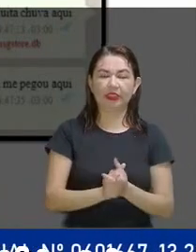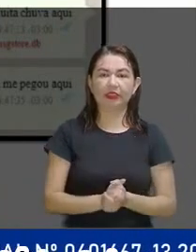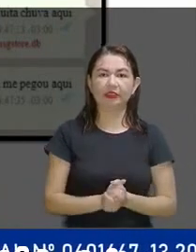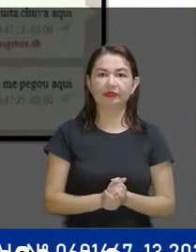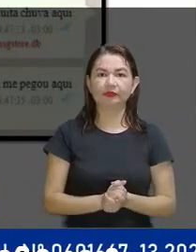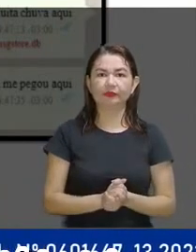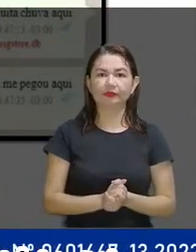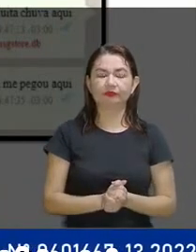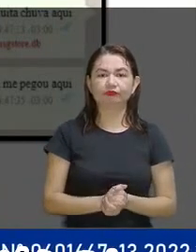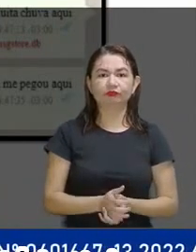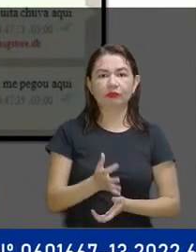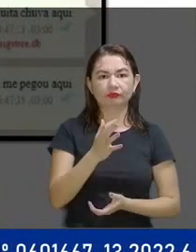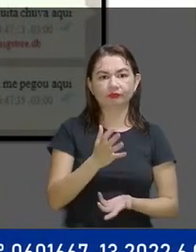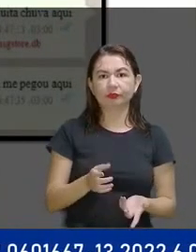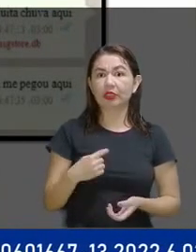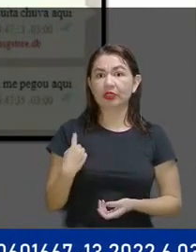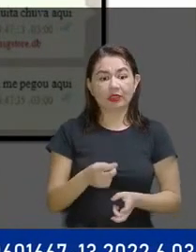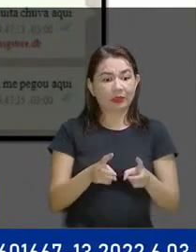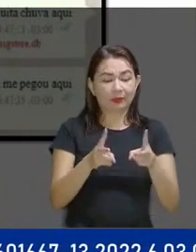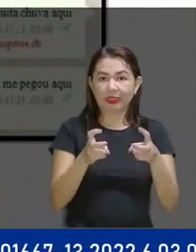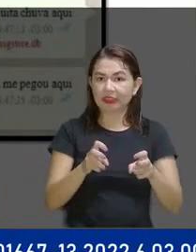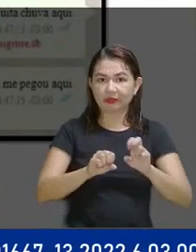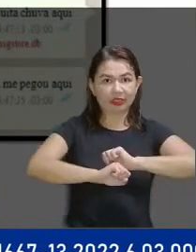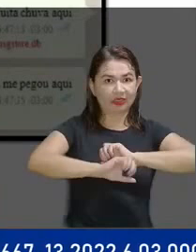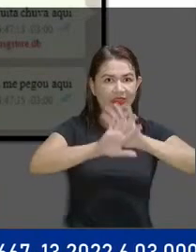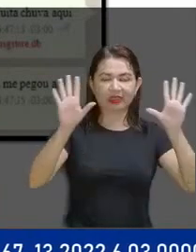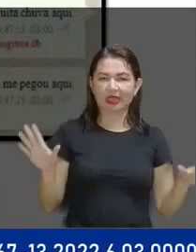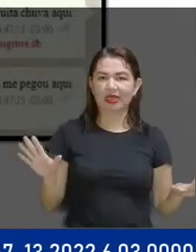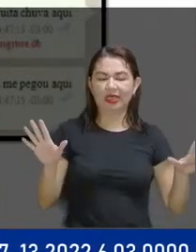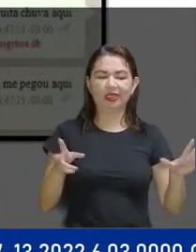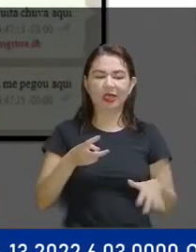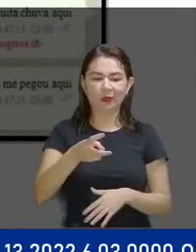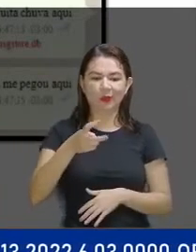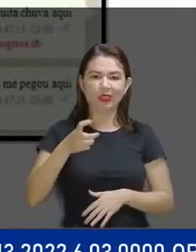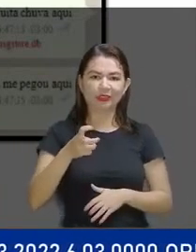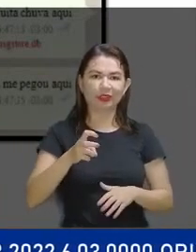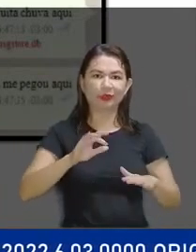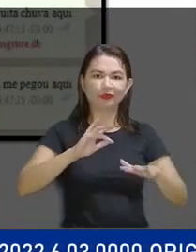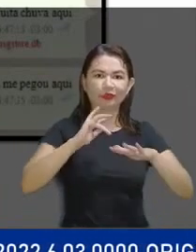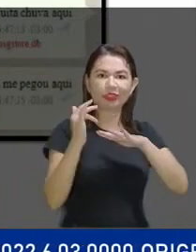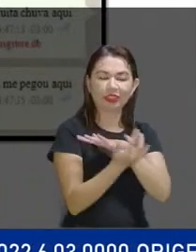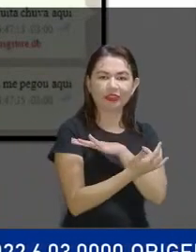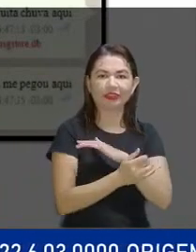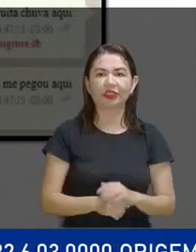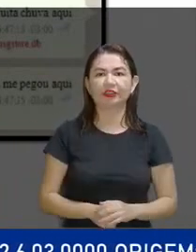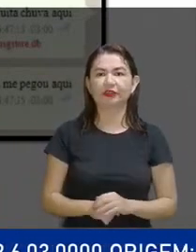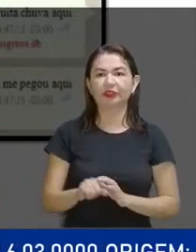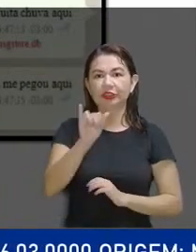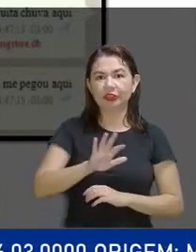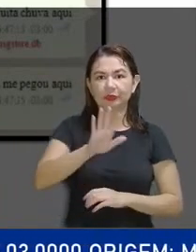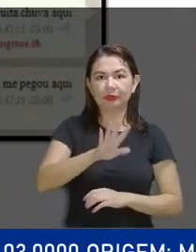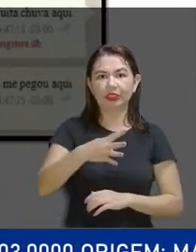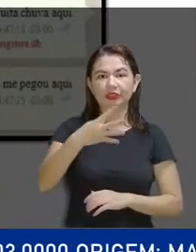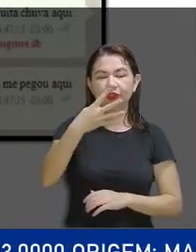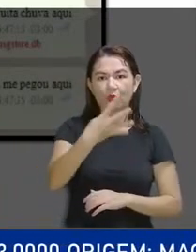primo, é notória, tal como restou constatado por suas redes sociais. Imagens 4 e 5, por favor.